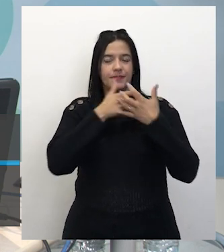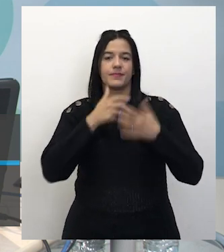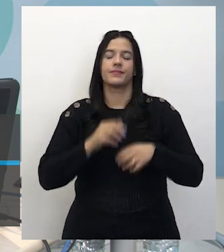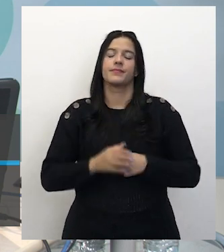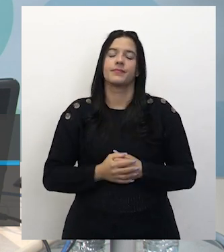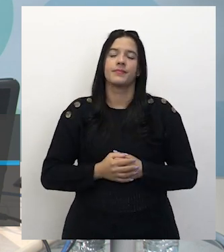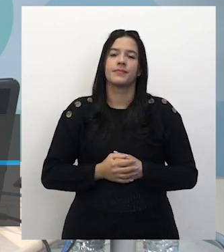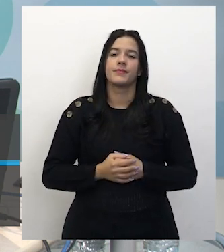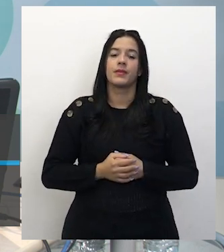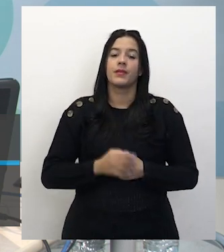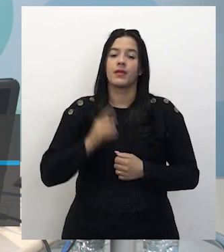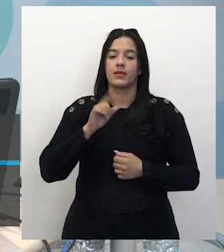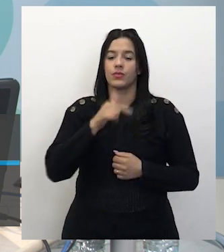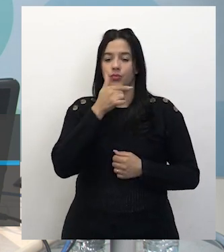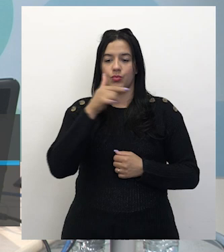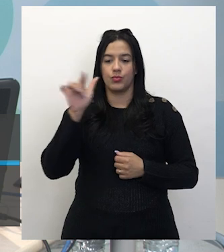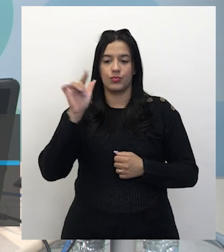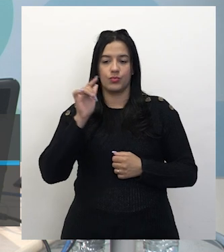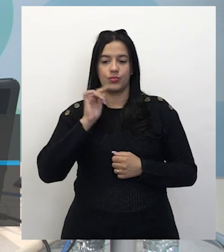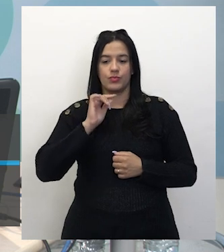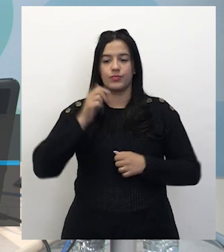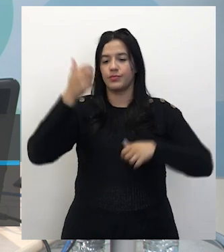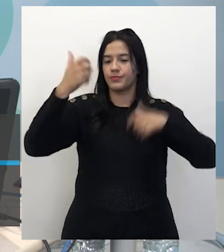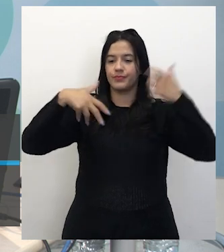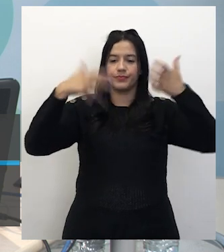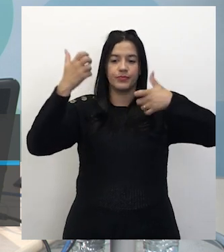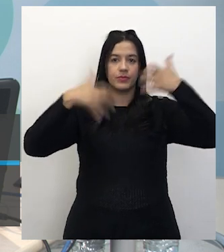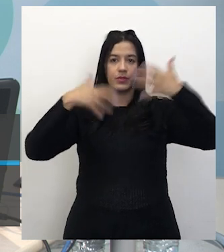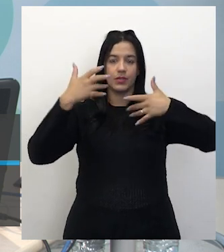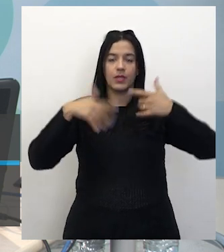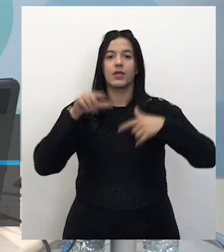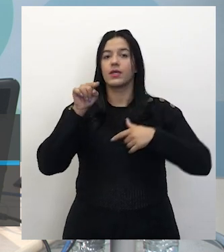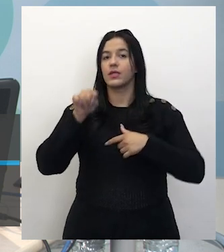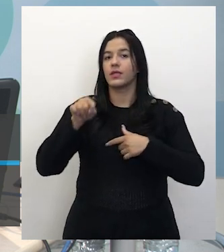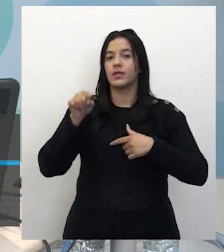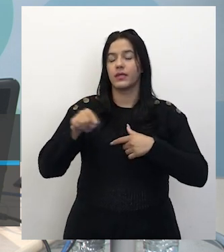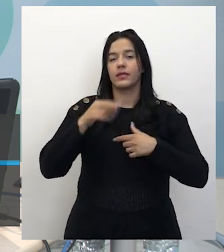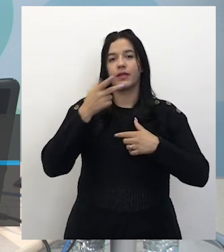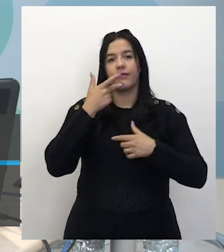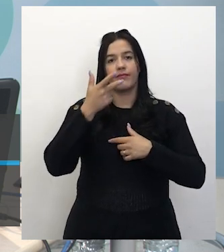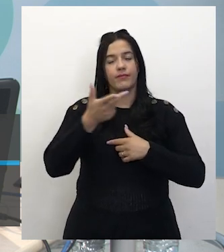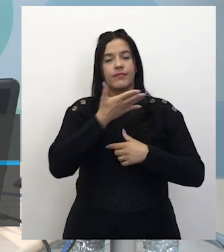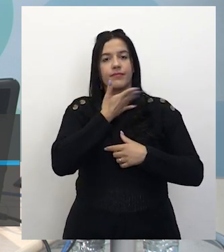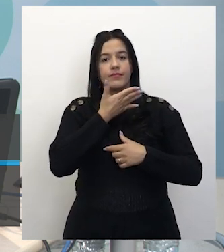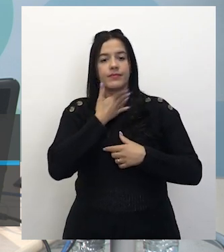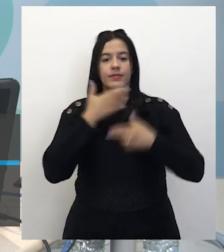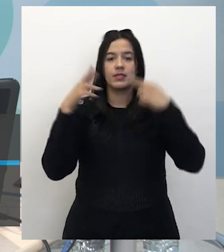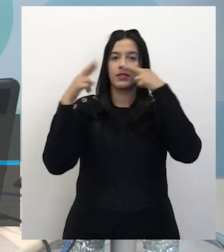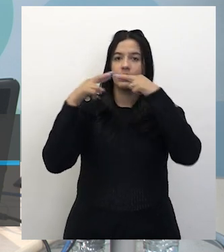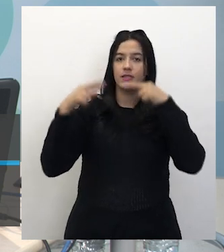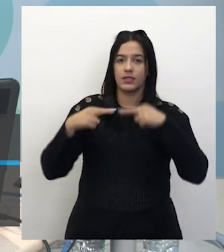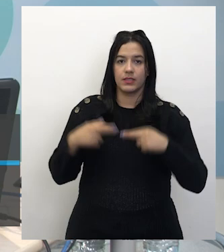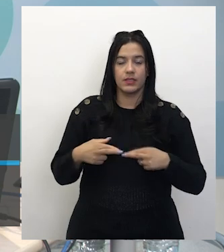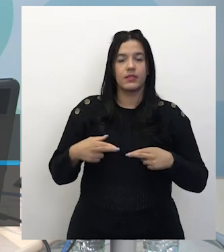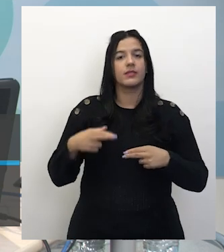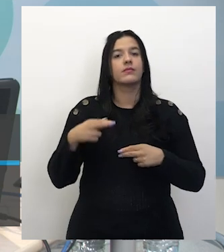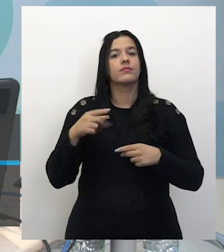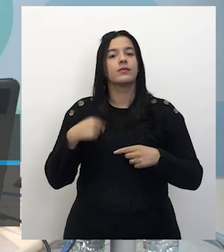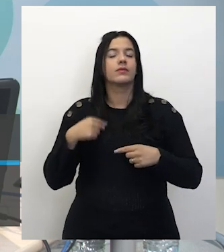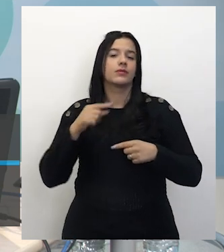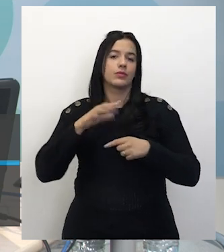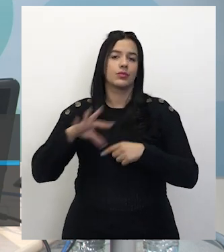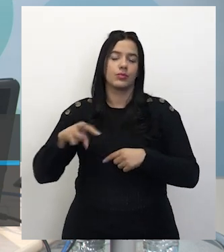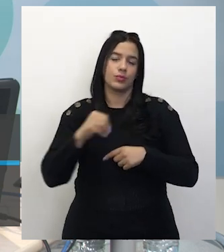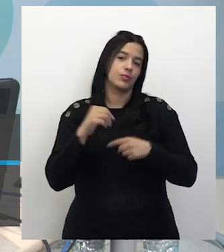Prorita acrescentou, é contado com características da fala, a uso de rima e ritmo próprios do cordel,